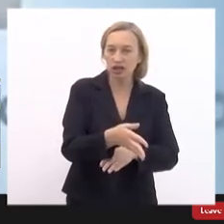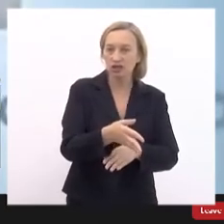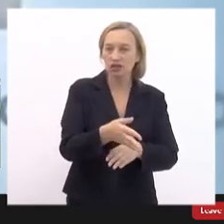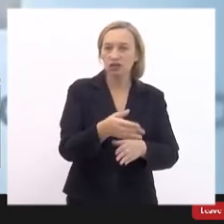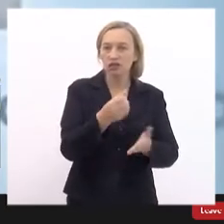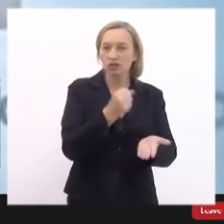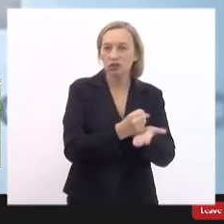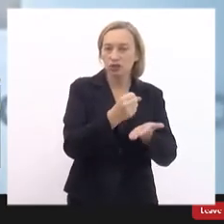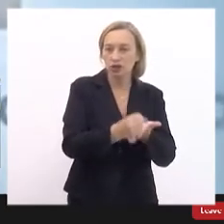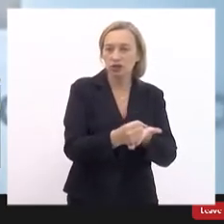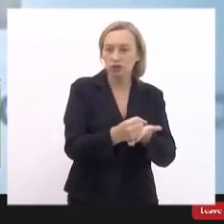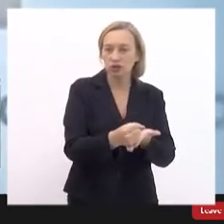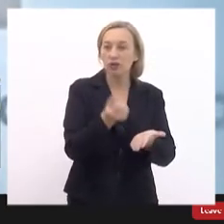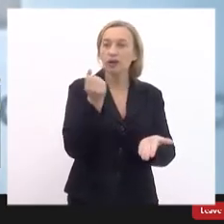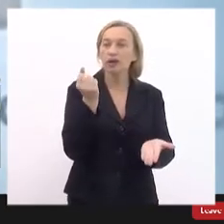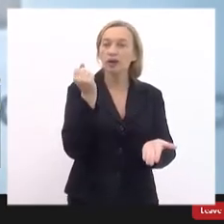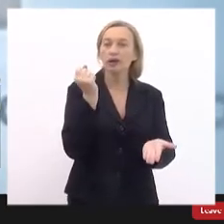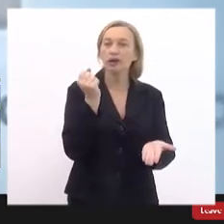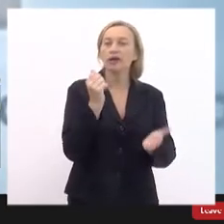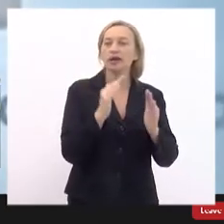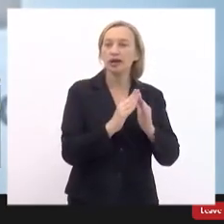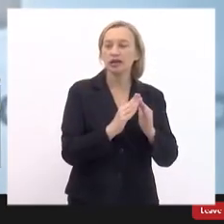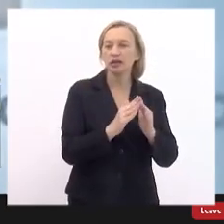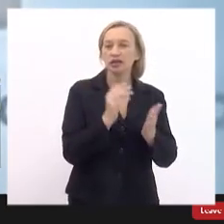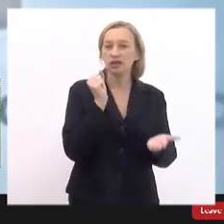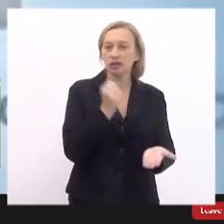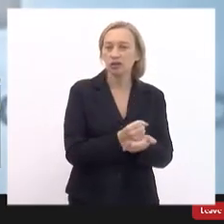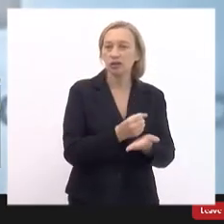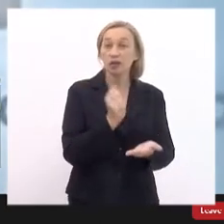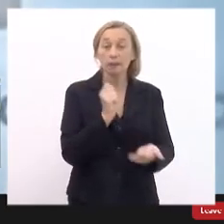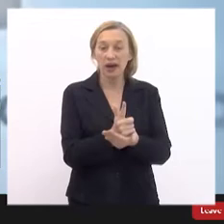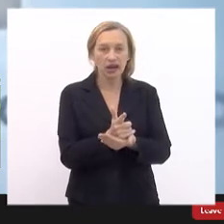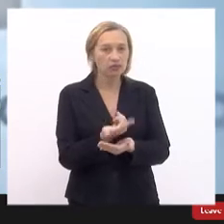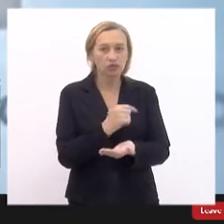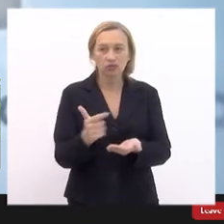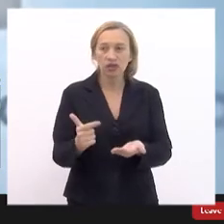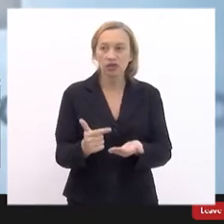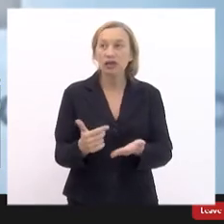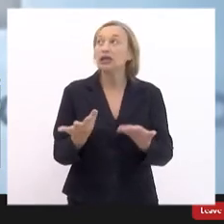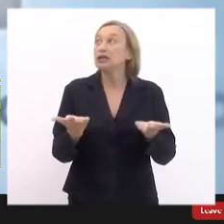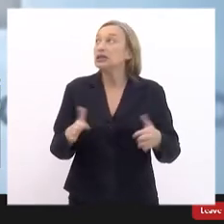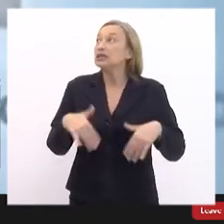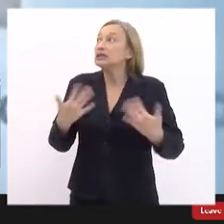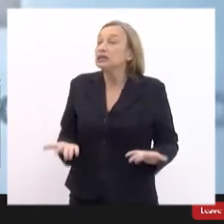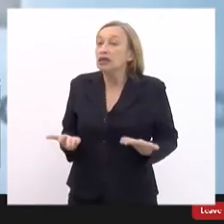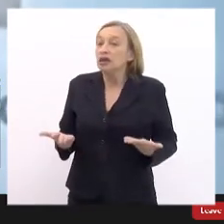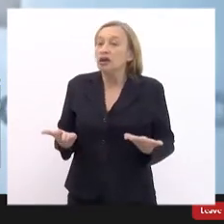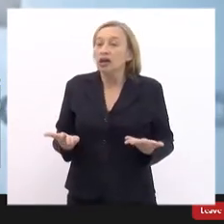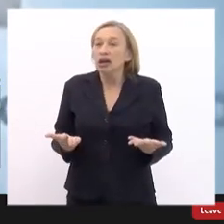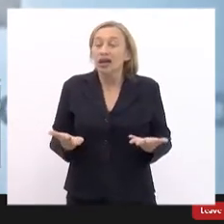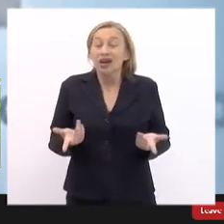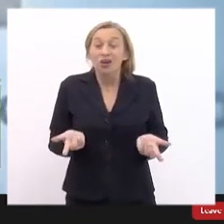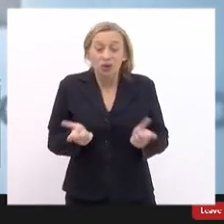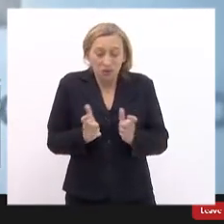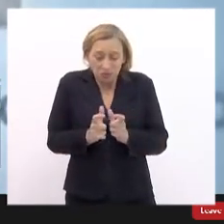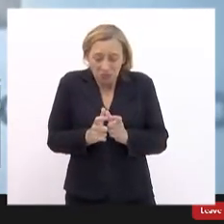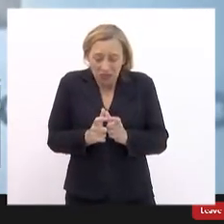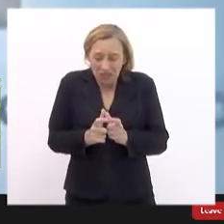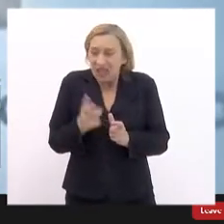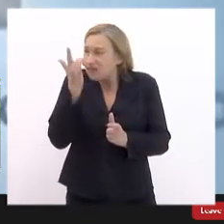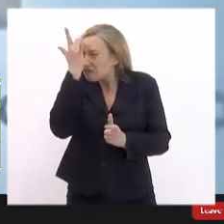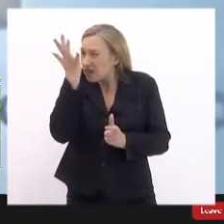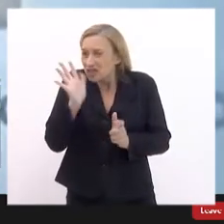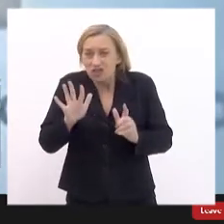as custas cartoriais e da junta comercial. Então, isso se torna uma coisa tão pequena, tão fácil